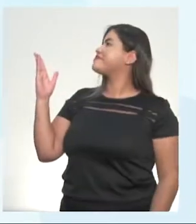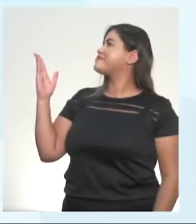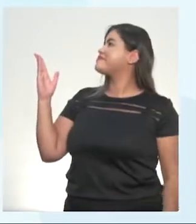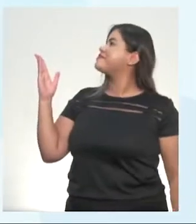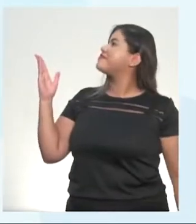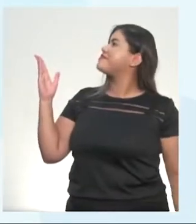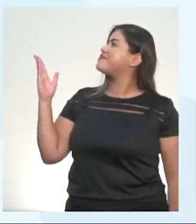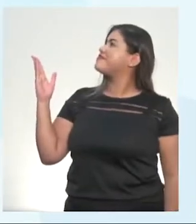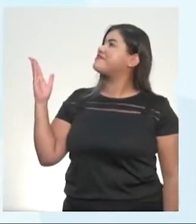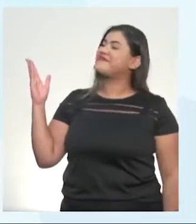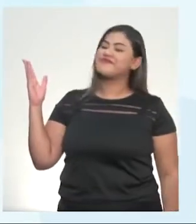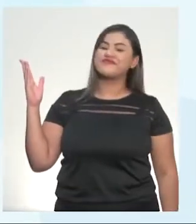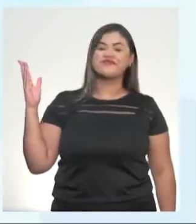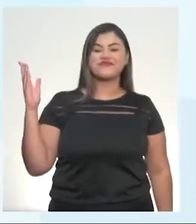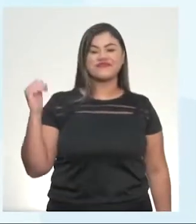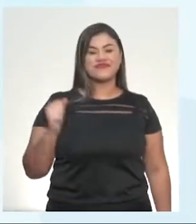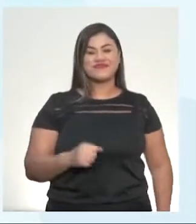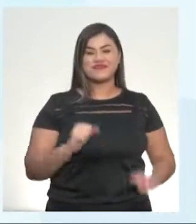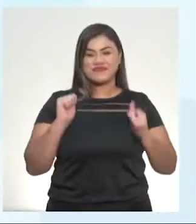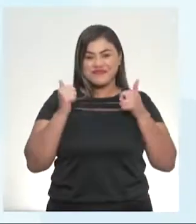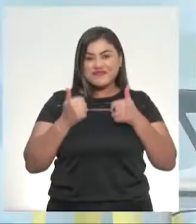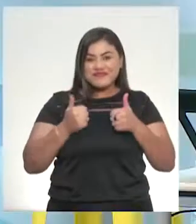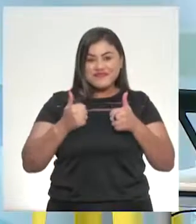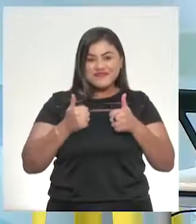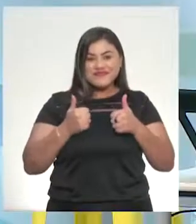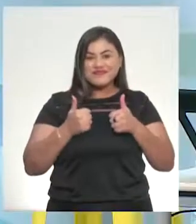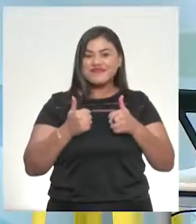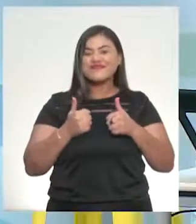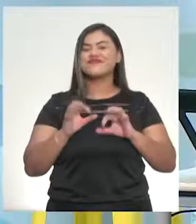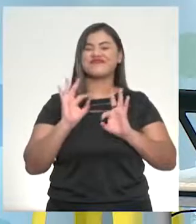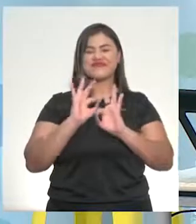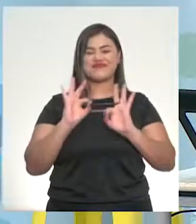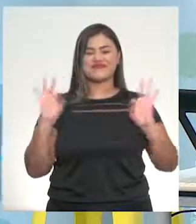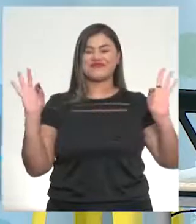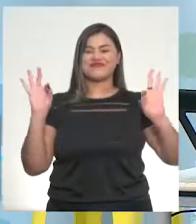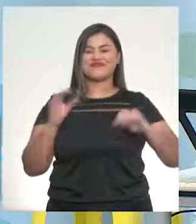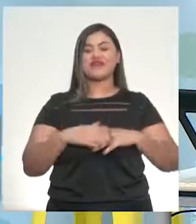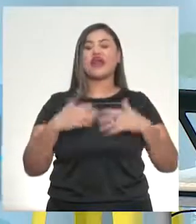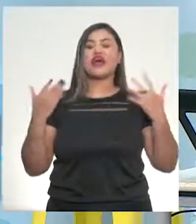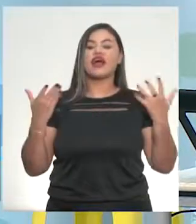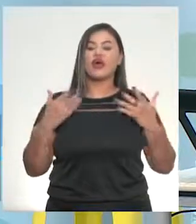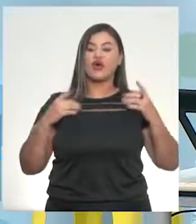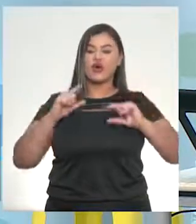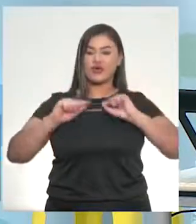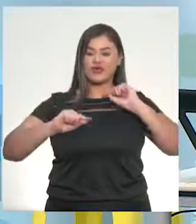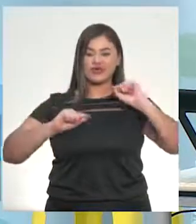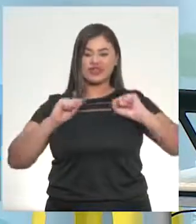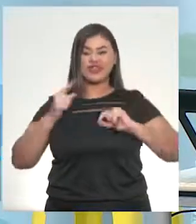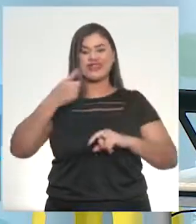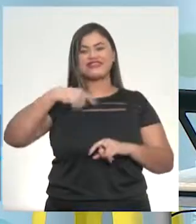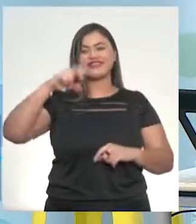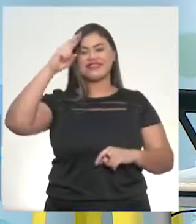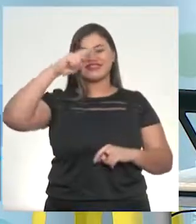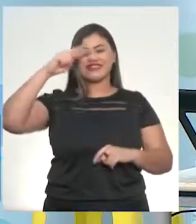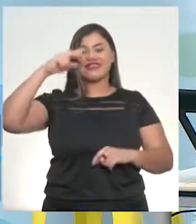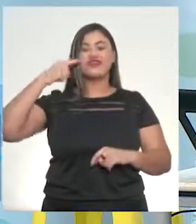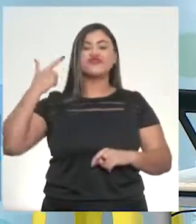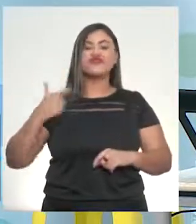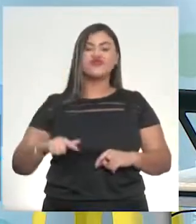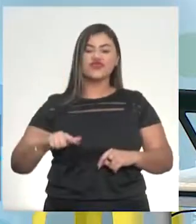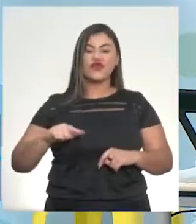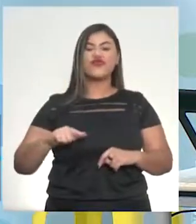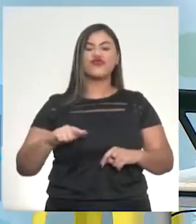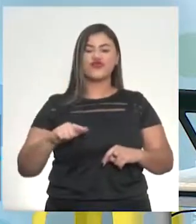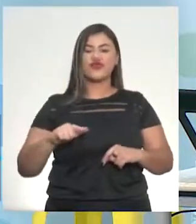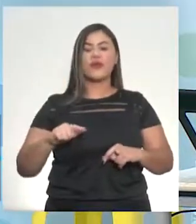atividade 5, parte 1. Beleza? Ótimo. Então, agora, vamos lembrar da última parte